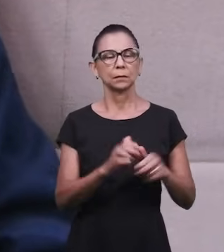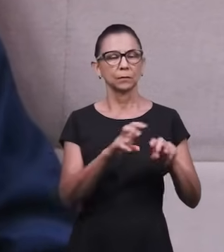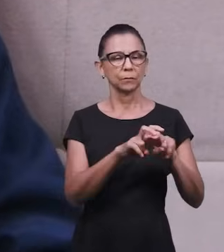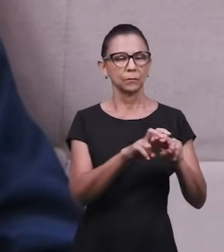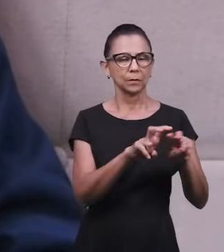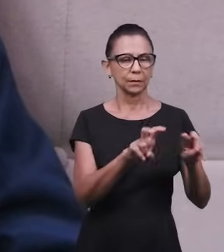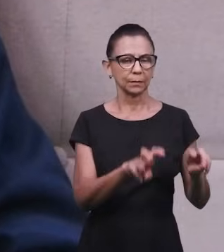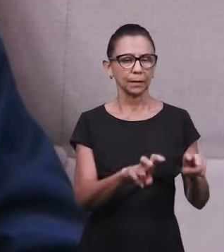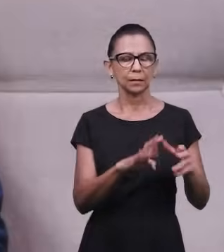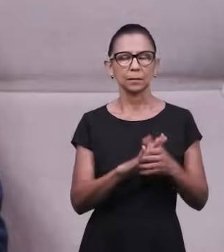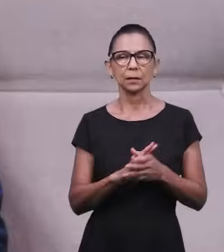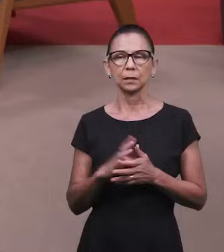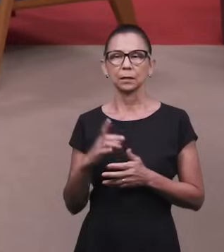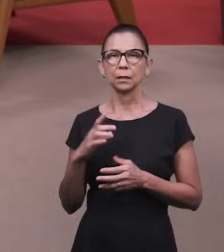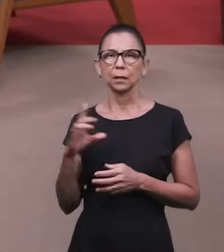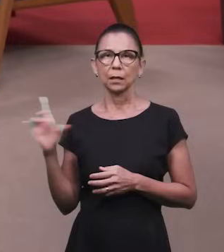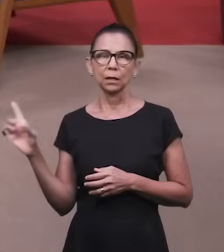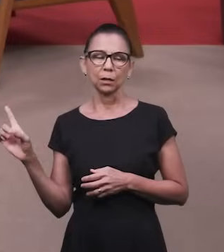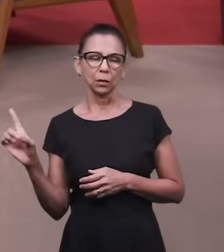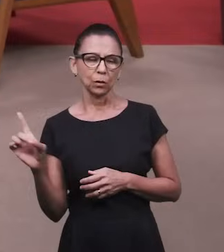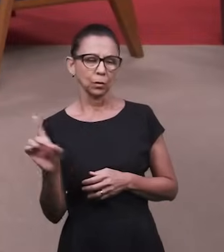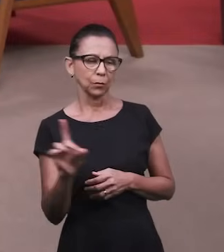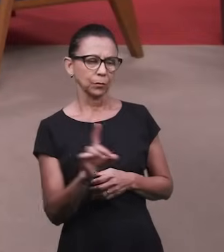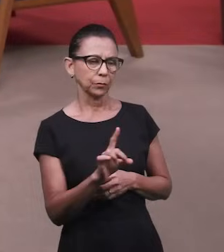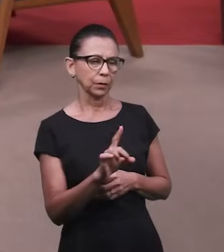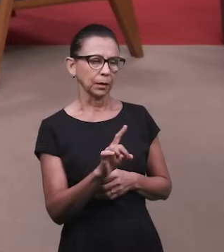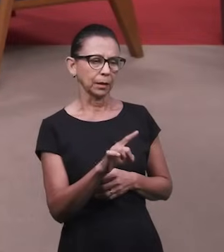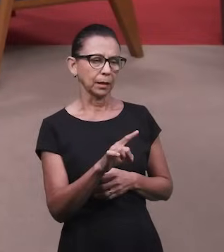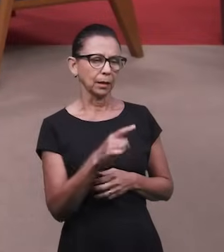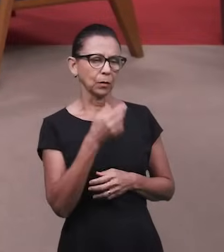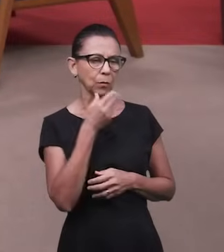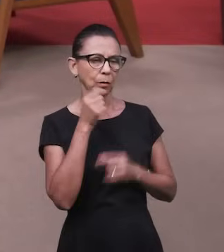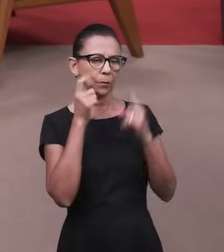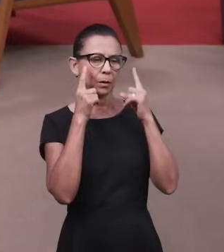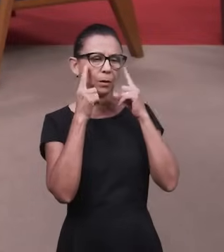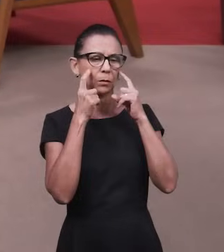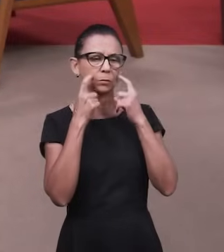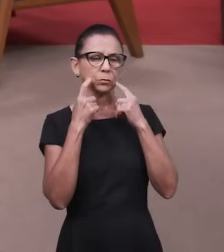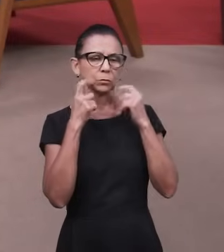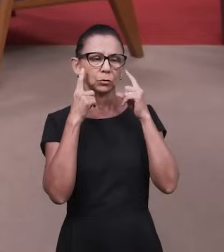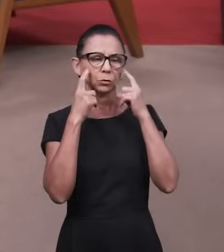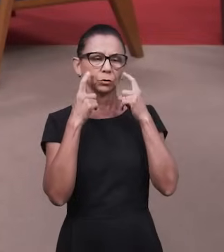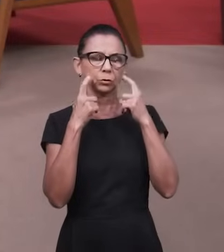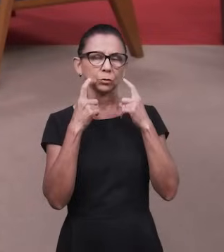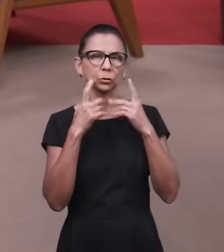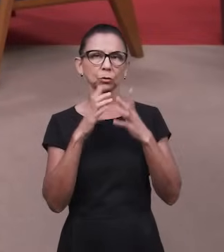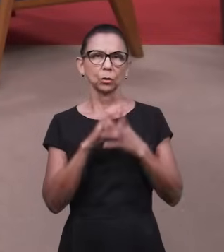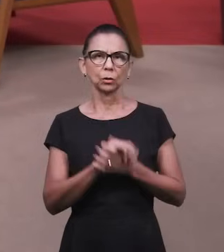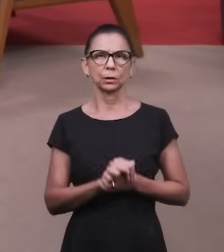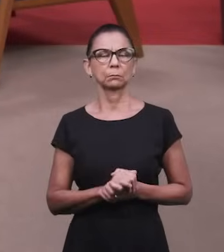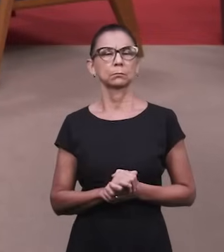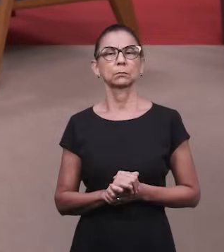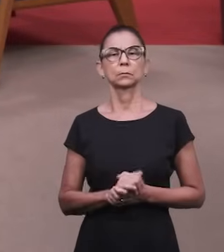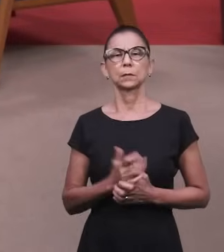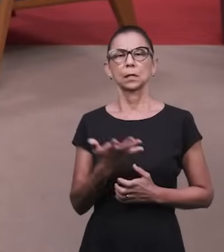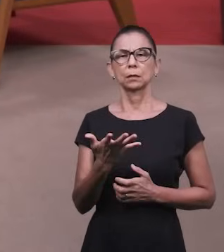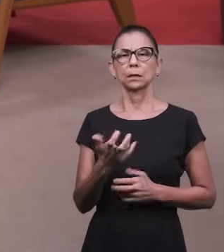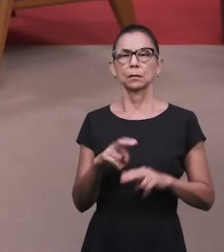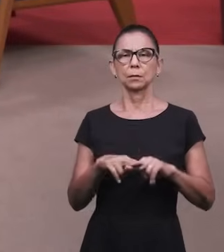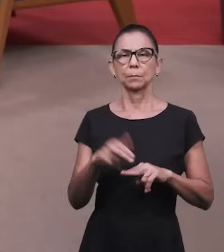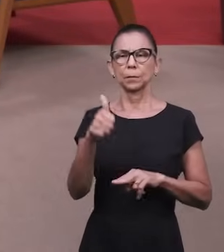olhos lacrimejados. Fez questão de sentar no primeiro banco, frente, assim, e falou